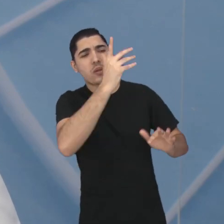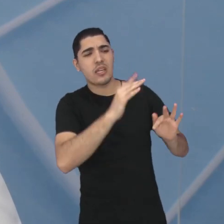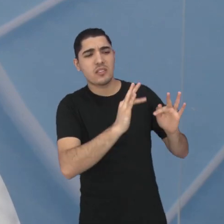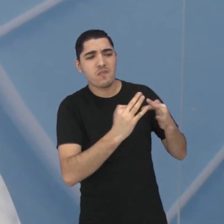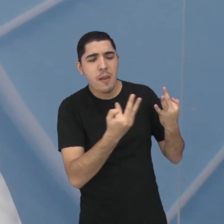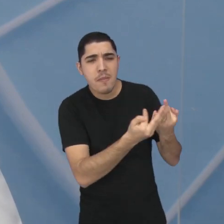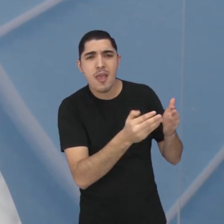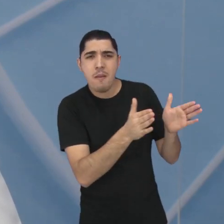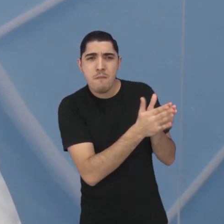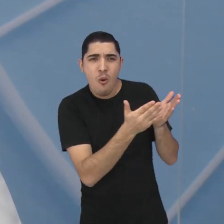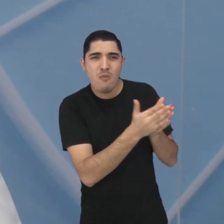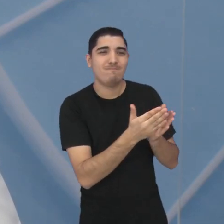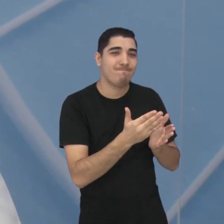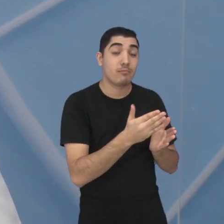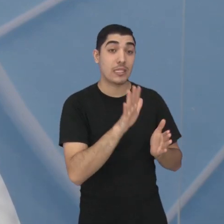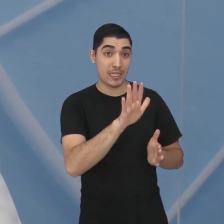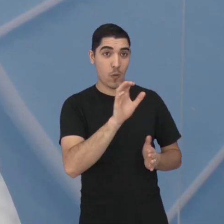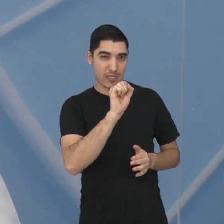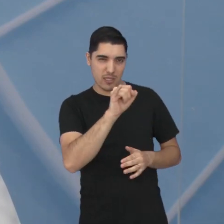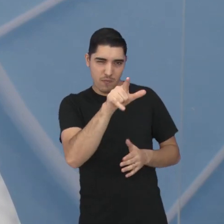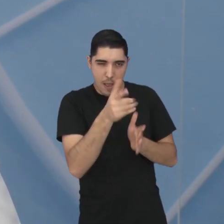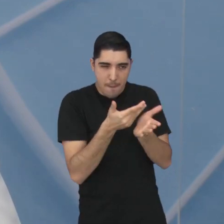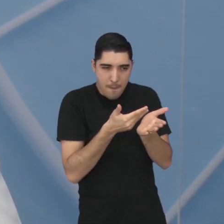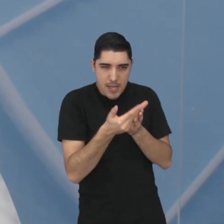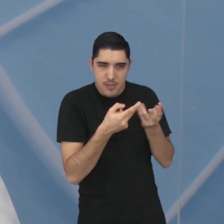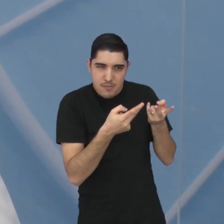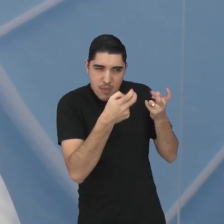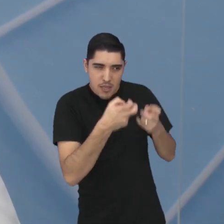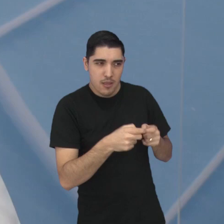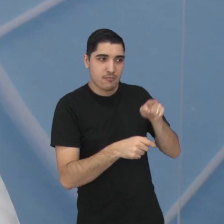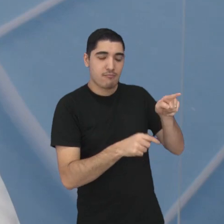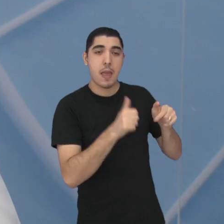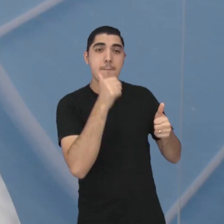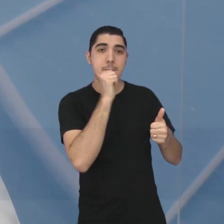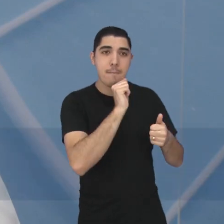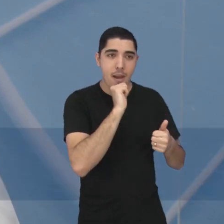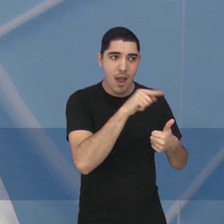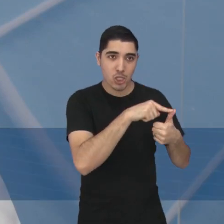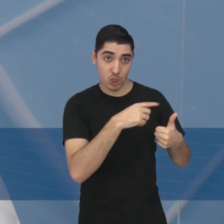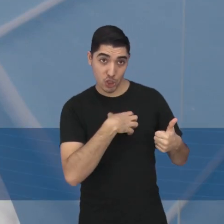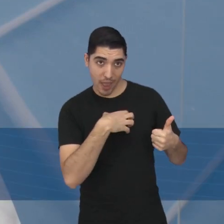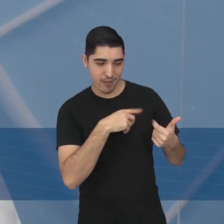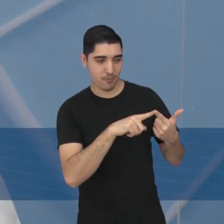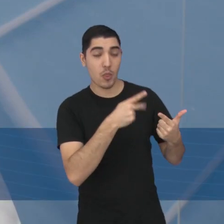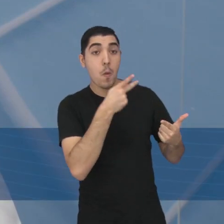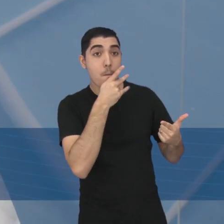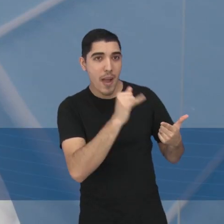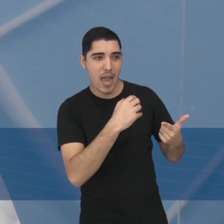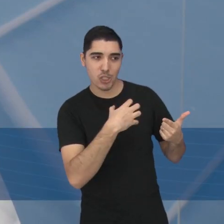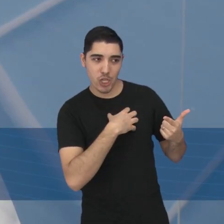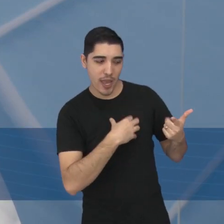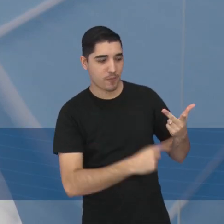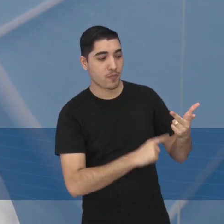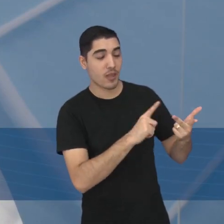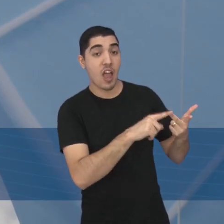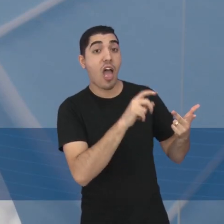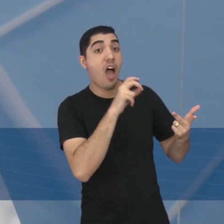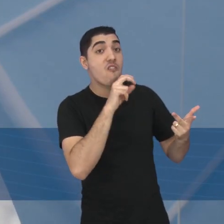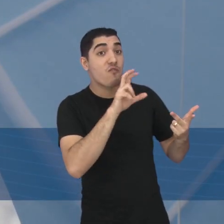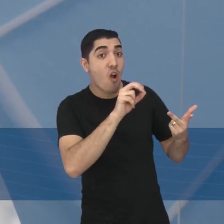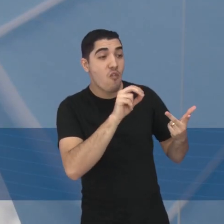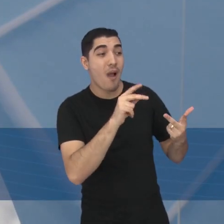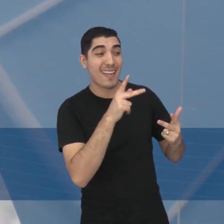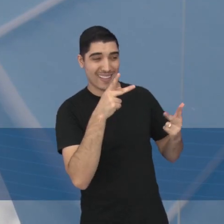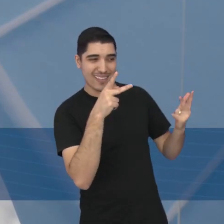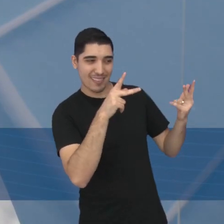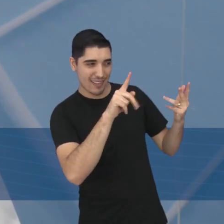renda. E aí, quando se analisa essa família, né, se olha para a mãe, para o pai, para as avós, para a estrutura familiar